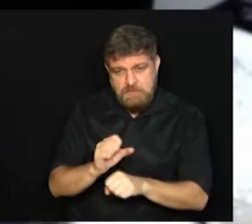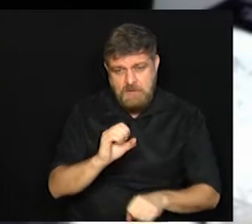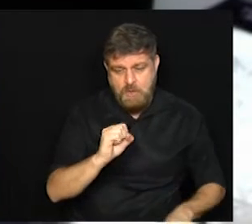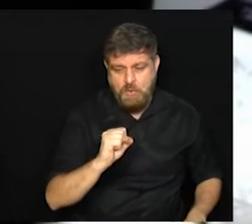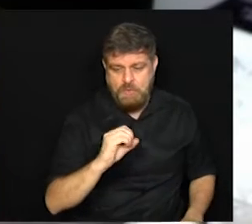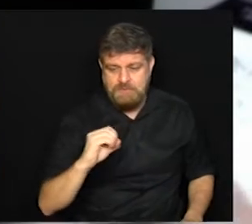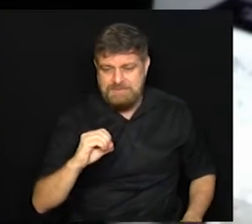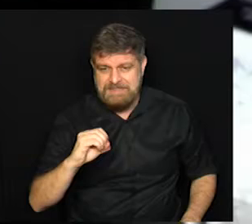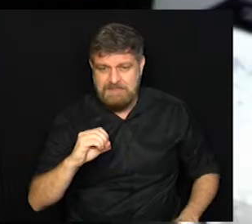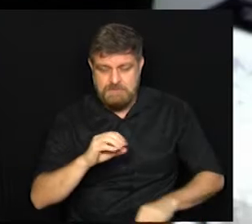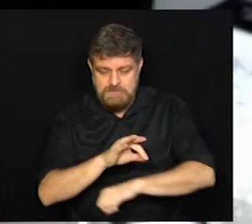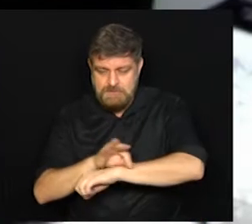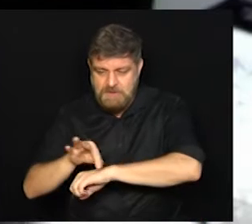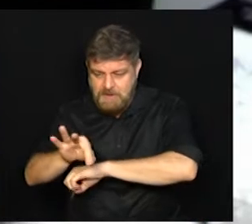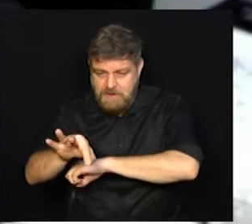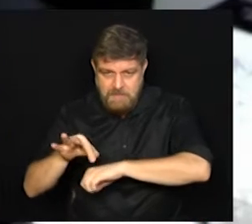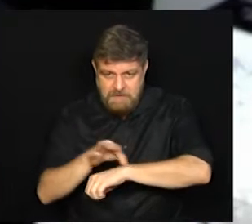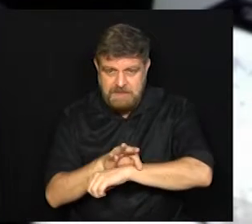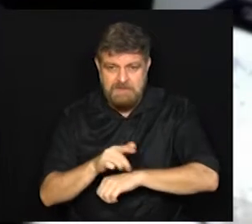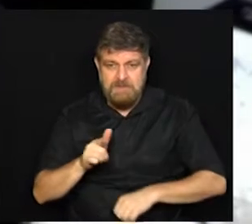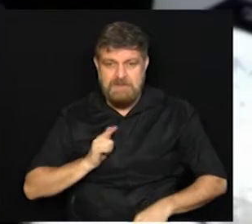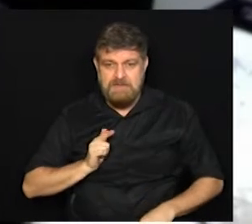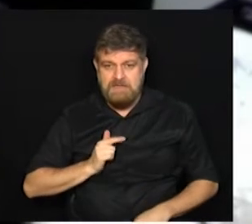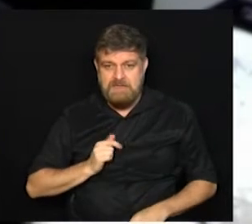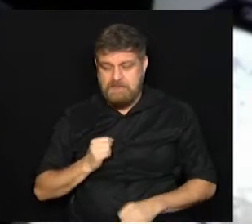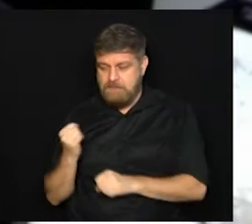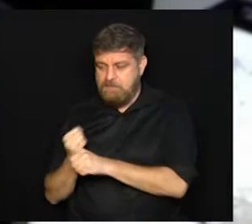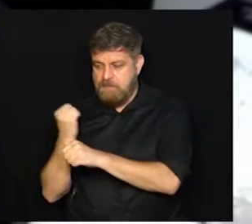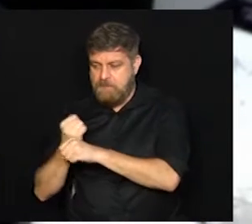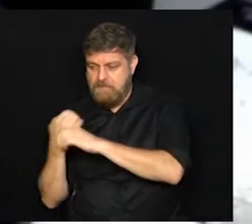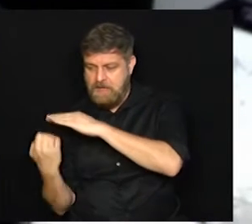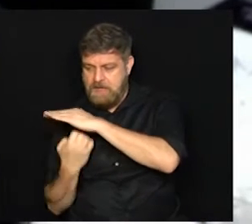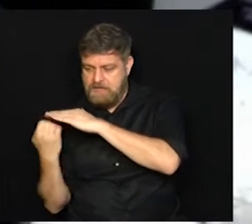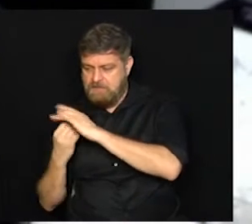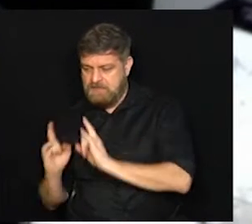De contrapartida, eu tenho algumas, como eu disse aqui, os